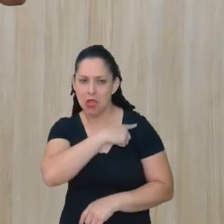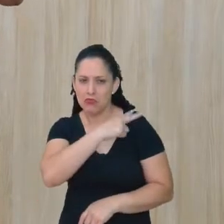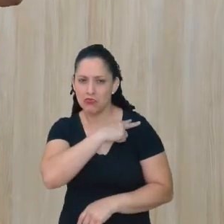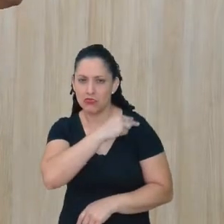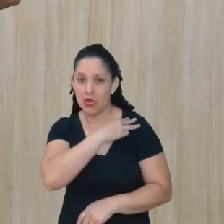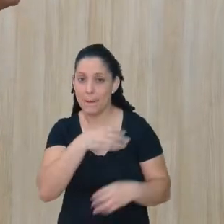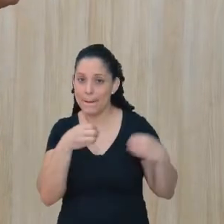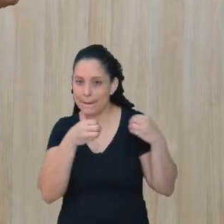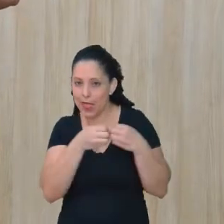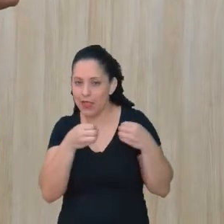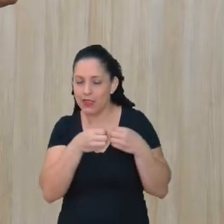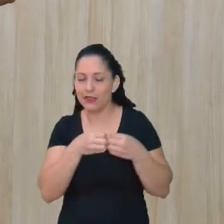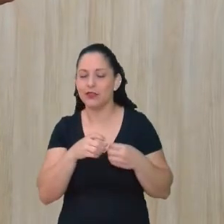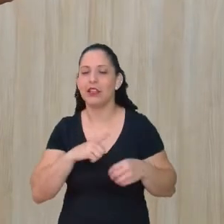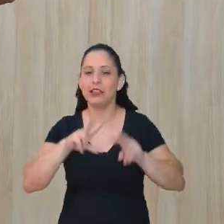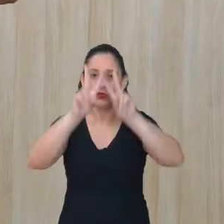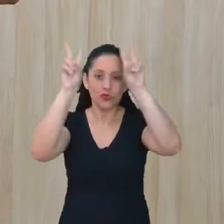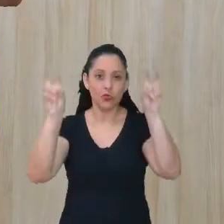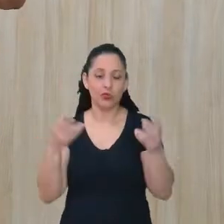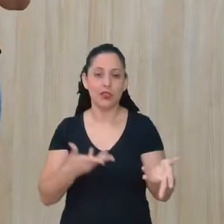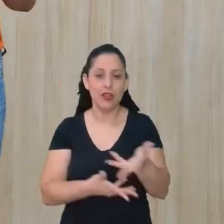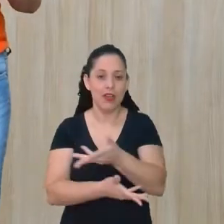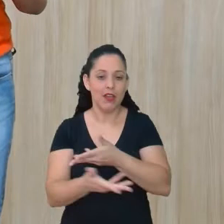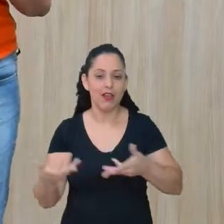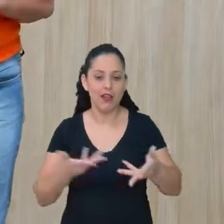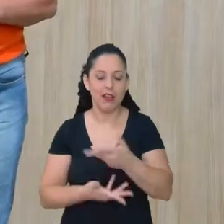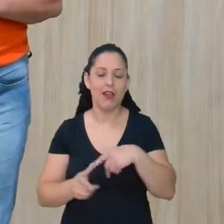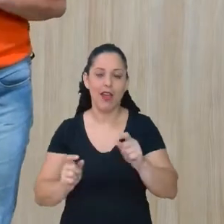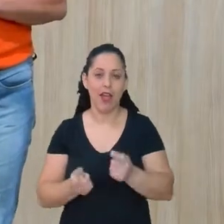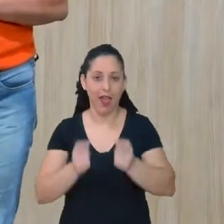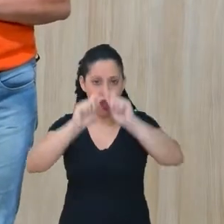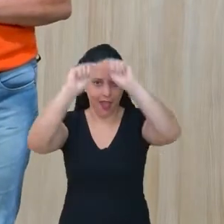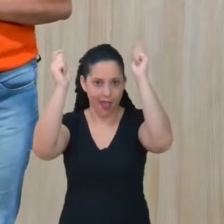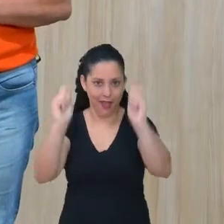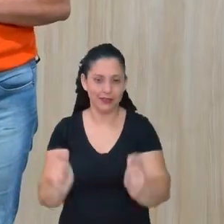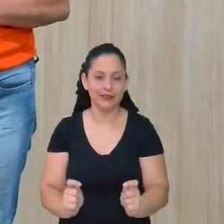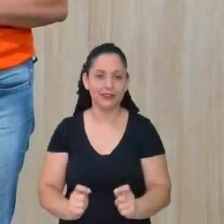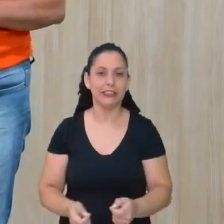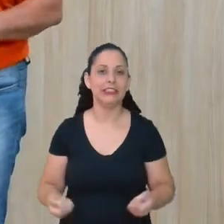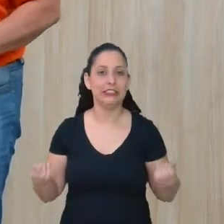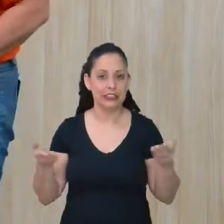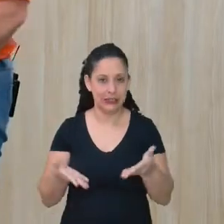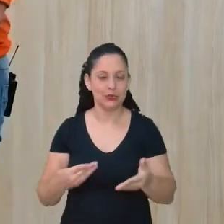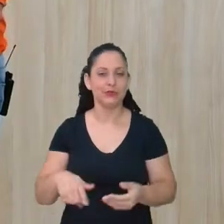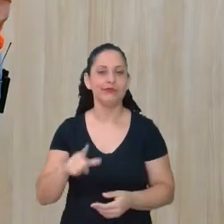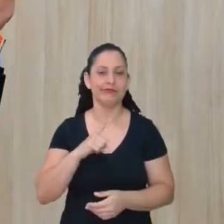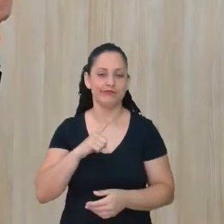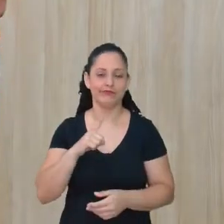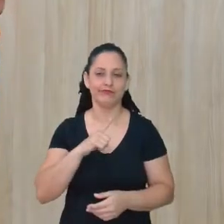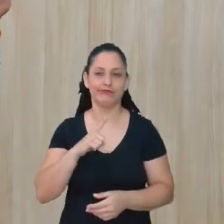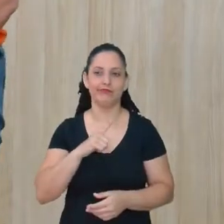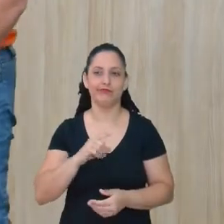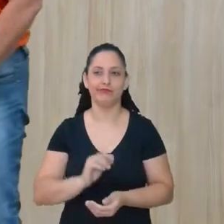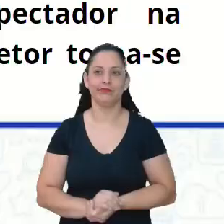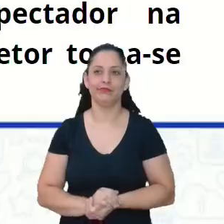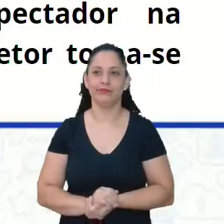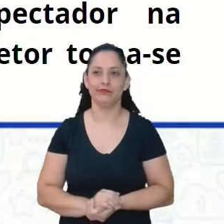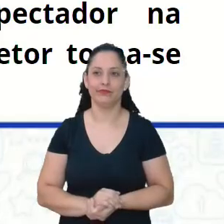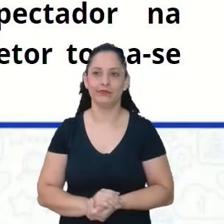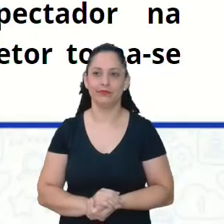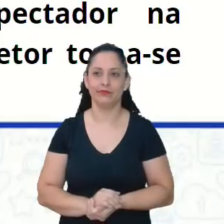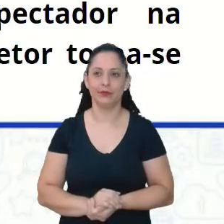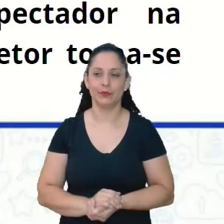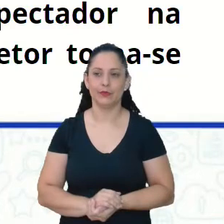discutir mais questões relacionadas à arte. A arte contemporânea traz bastante essa questão. Então, vamos